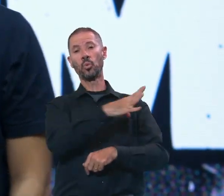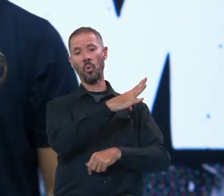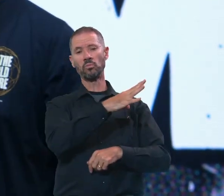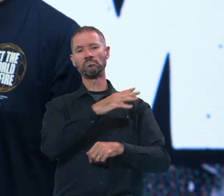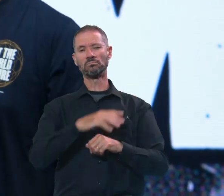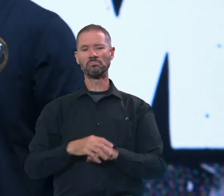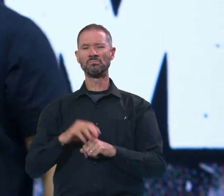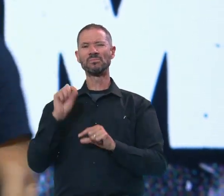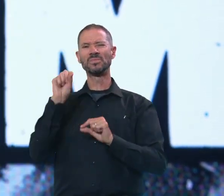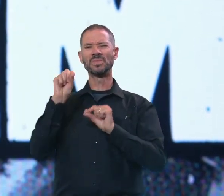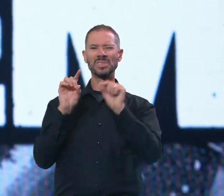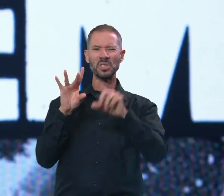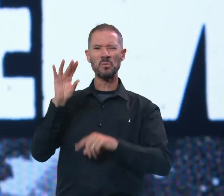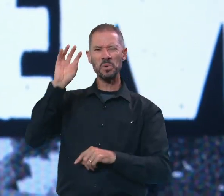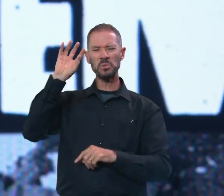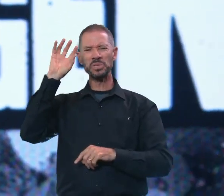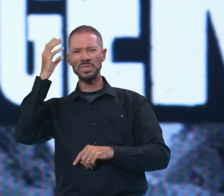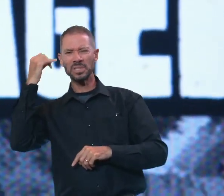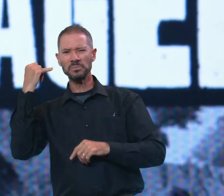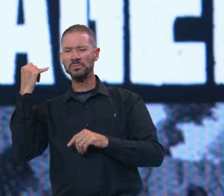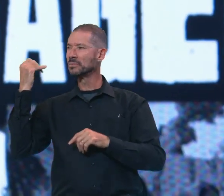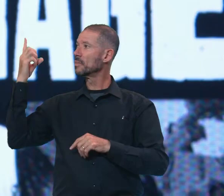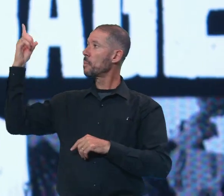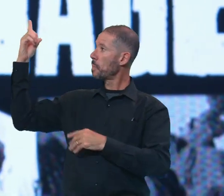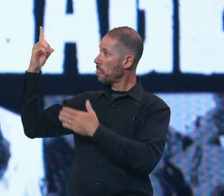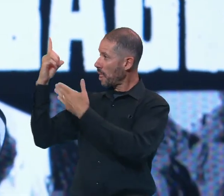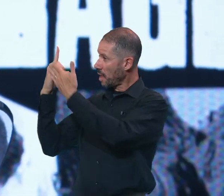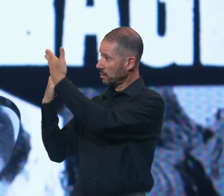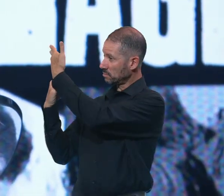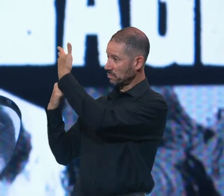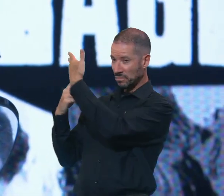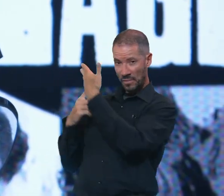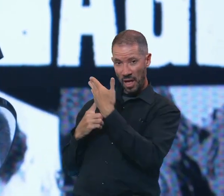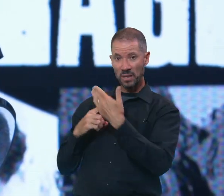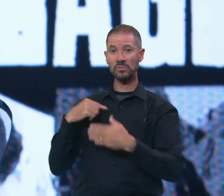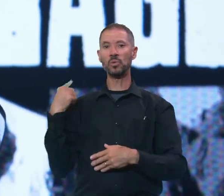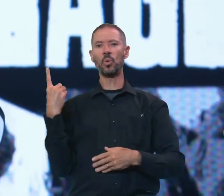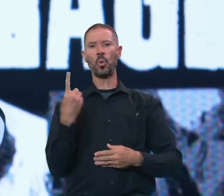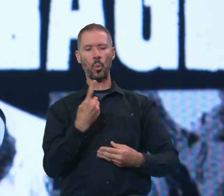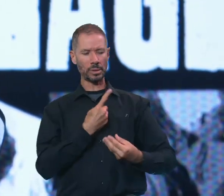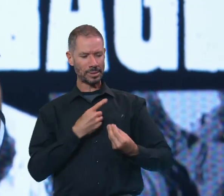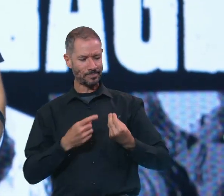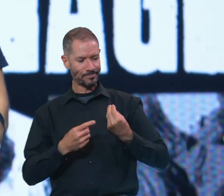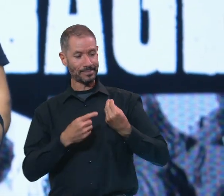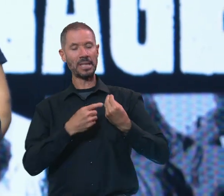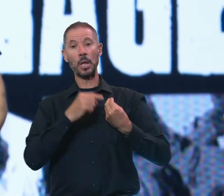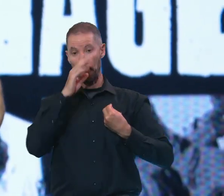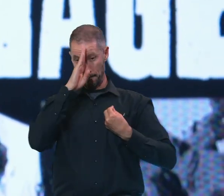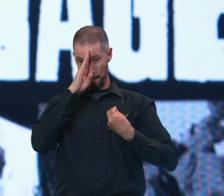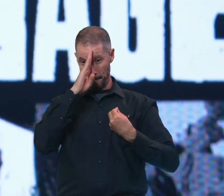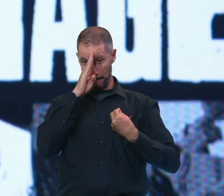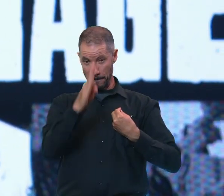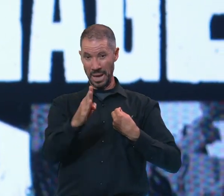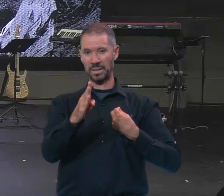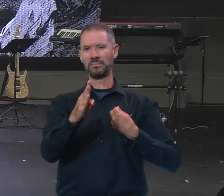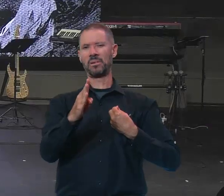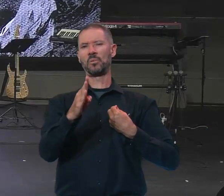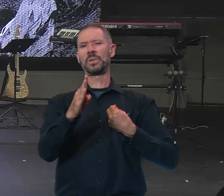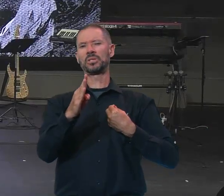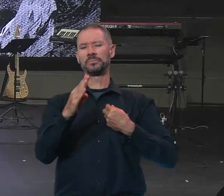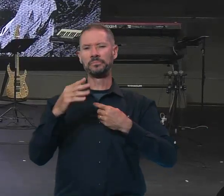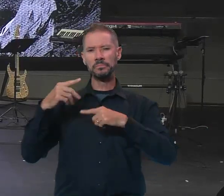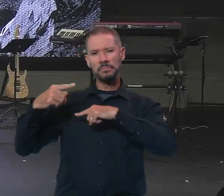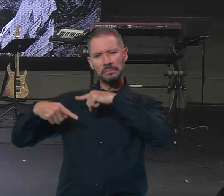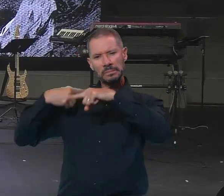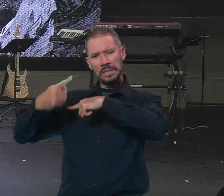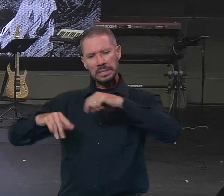isso só vai acontecer quando a imagem dele começar a se revelar ainda mais através de nós, principalmente quando passamos